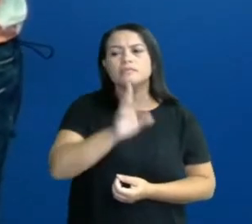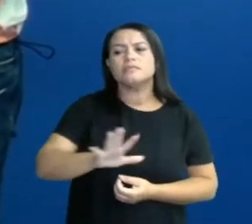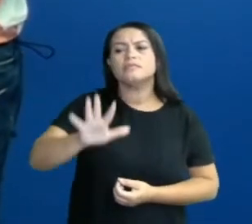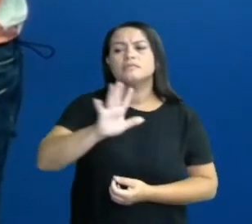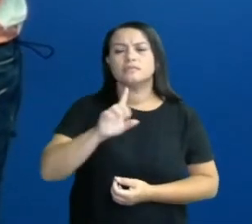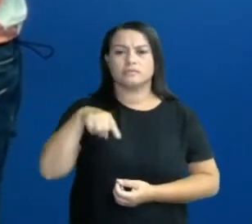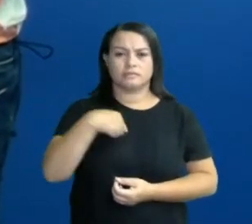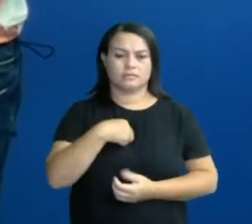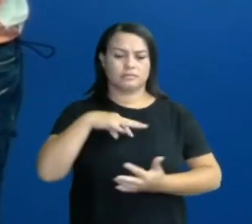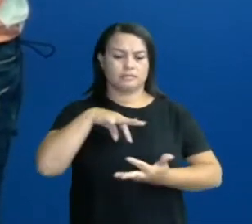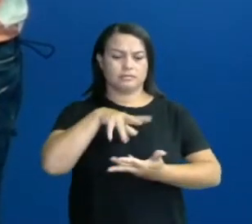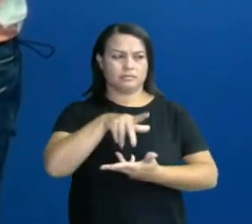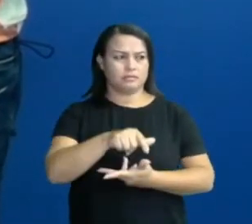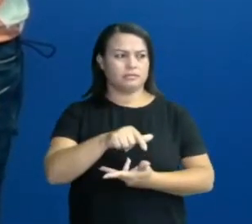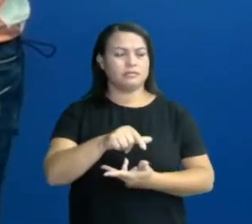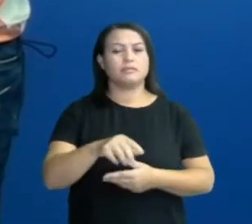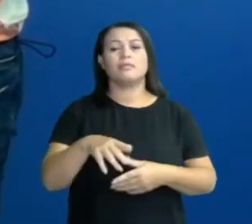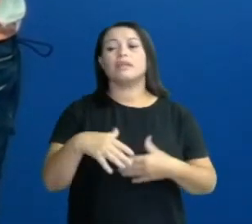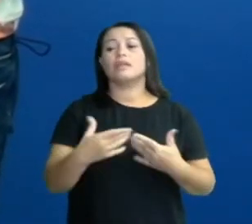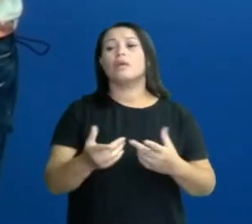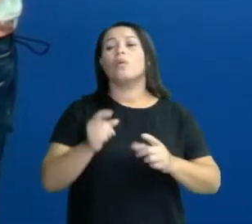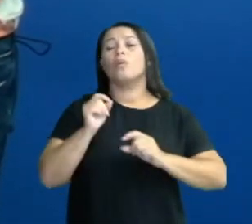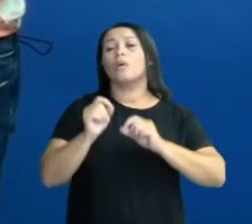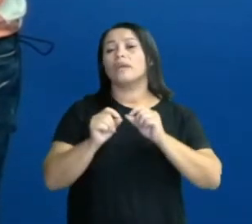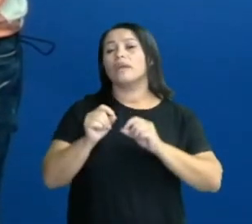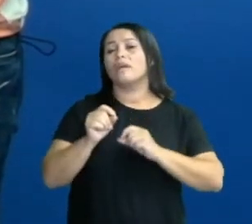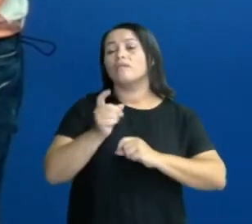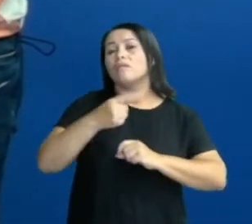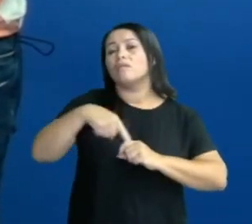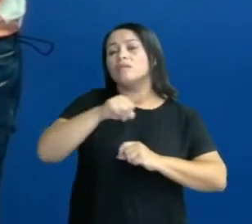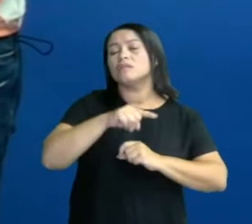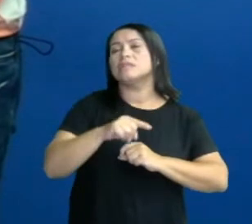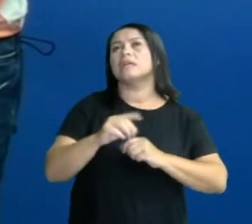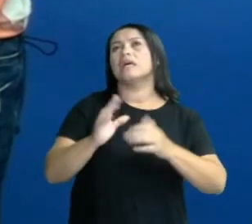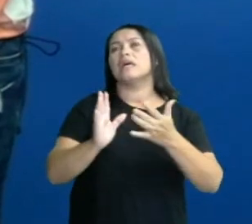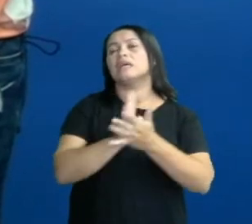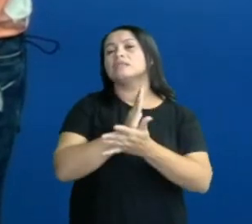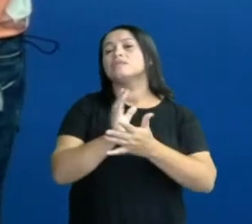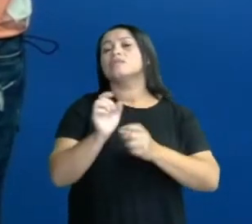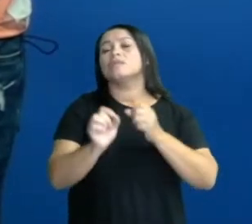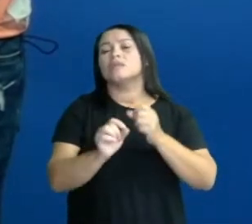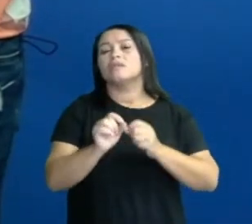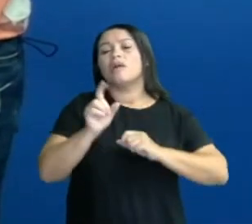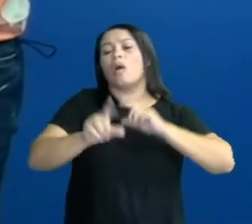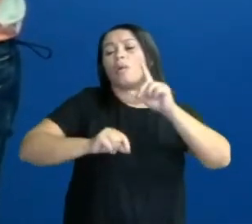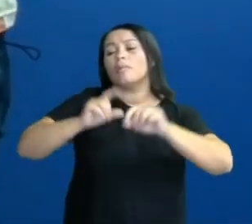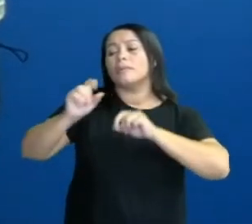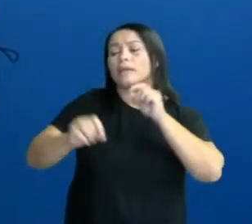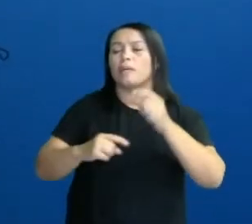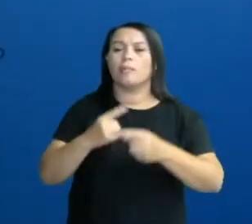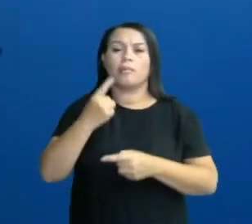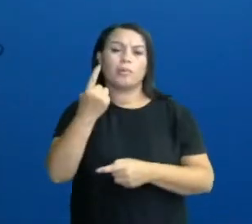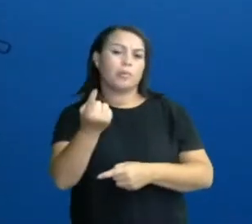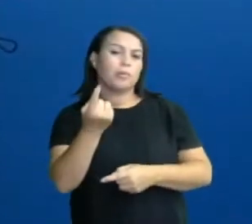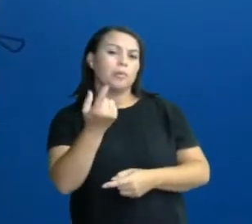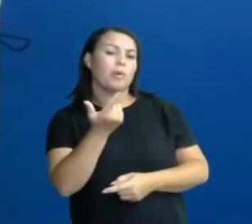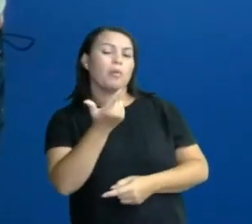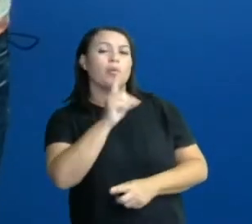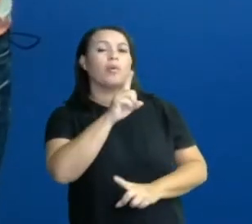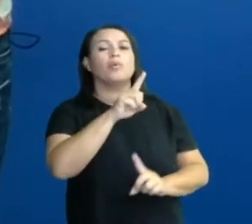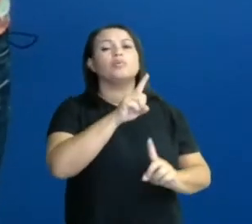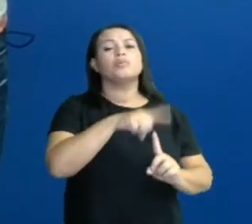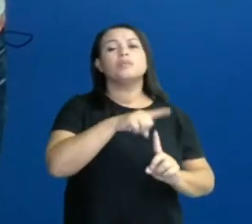nosso planeta como um todo, tá? Em suma, você vai muitas vezes optar por uma ou por outro tipo